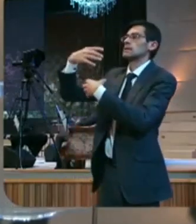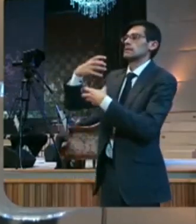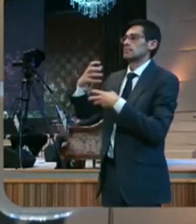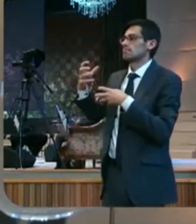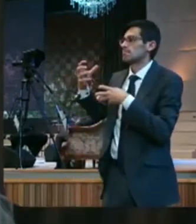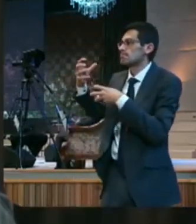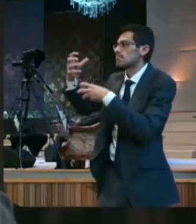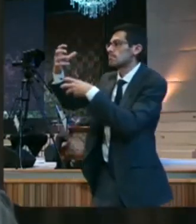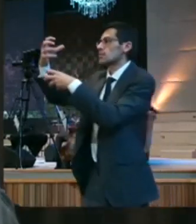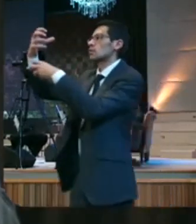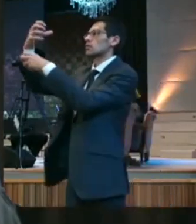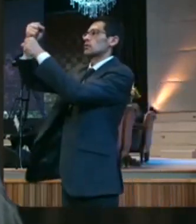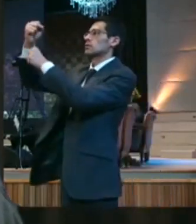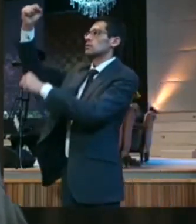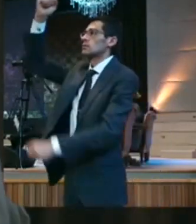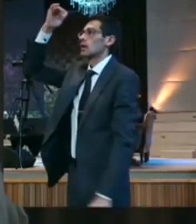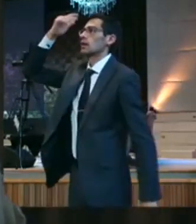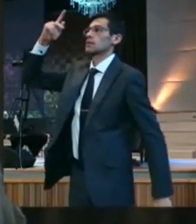na graça dEle.